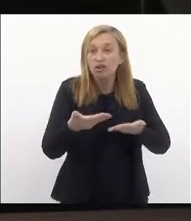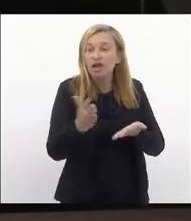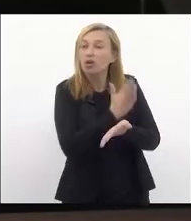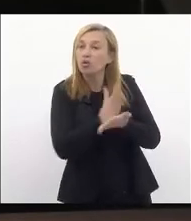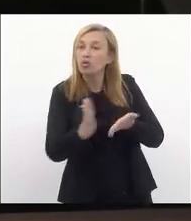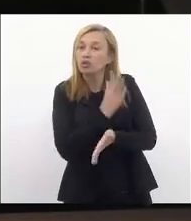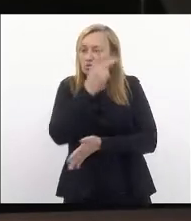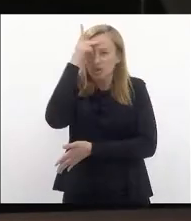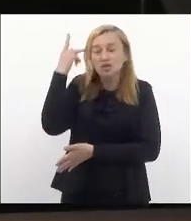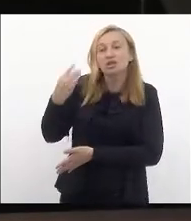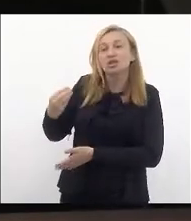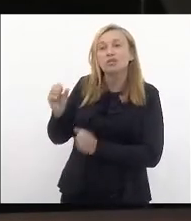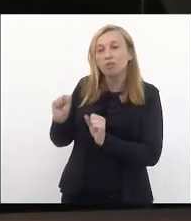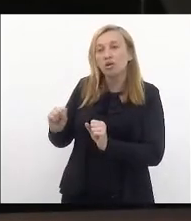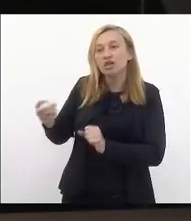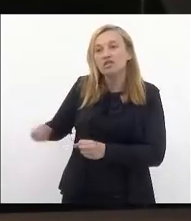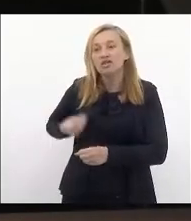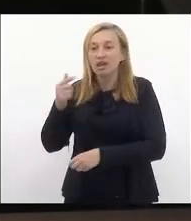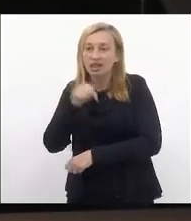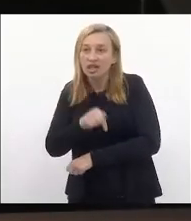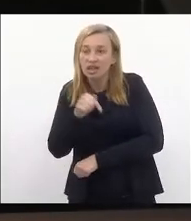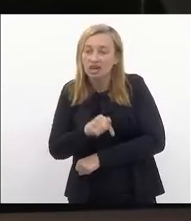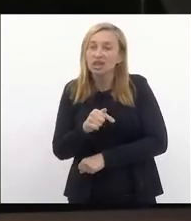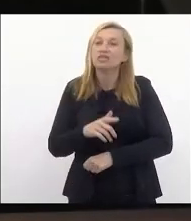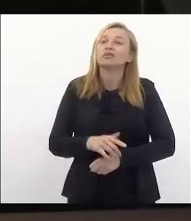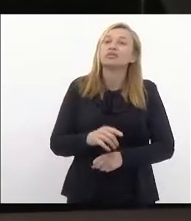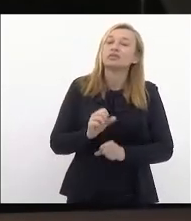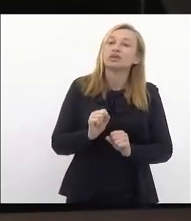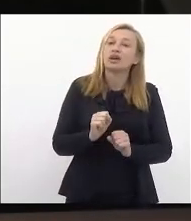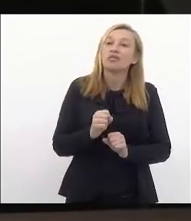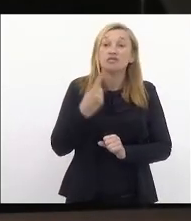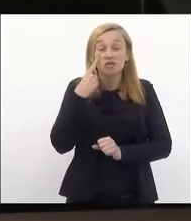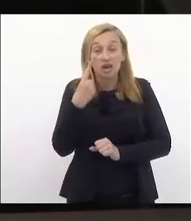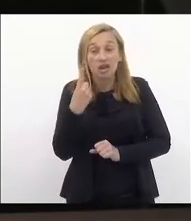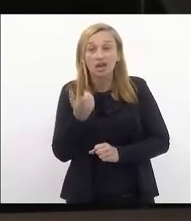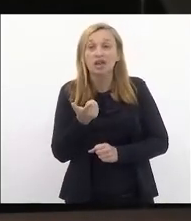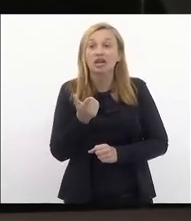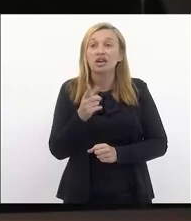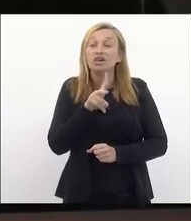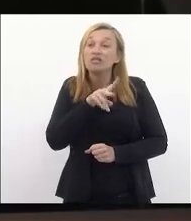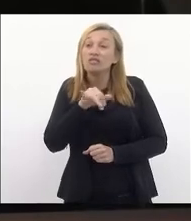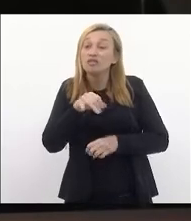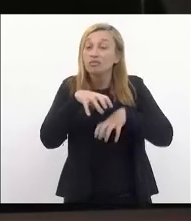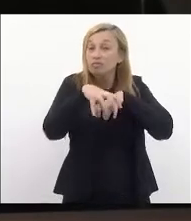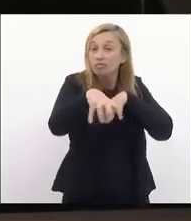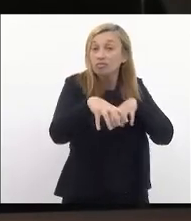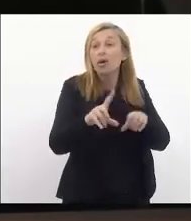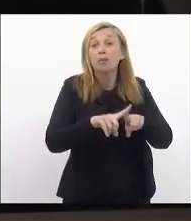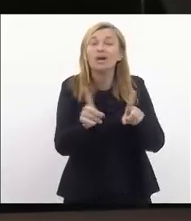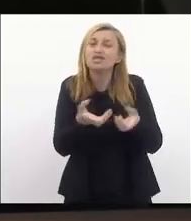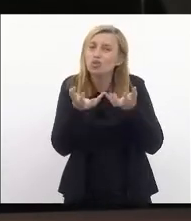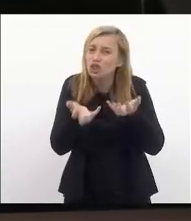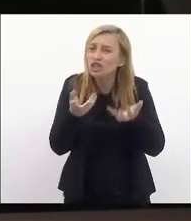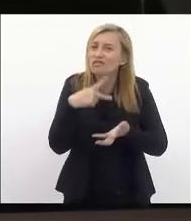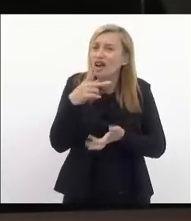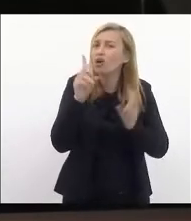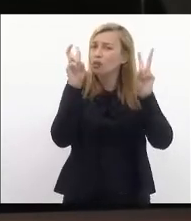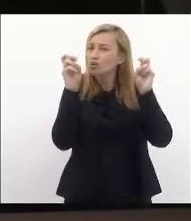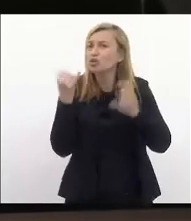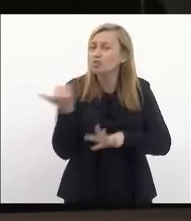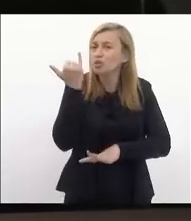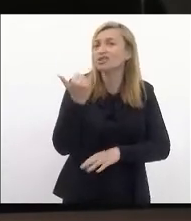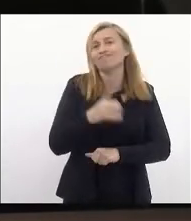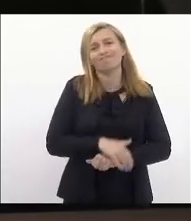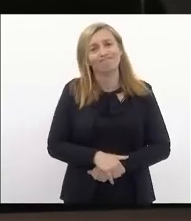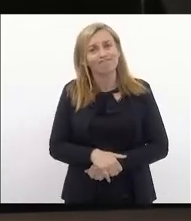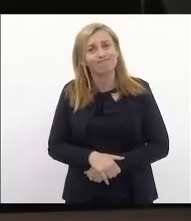presentes aqui outros que não podem estar vão tentar participar via remotamente mas eu queria ressaltar uma questão importante